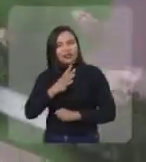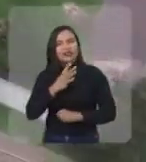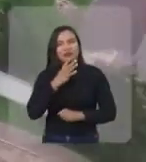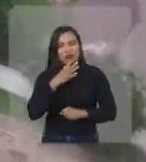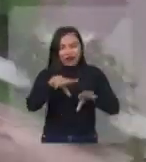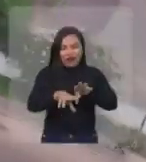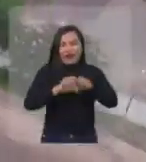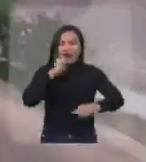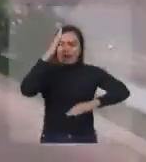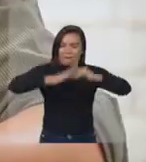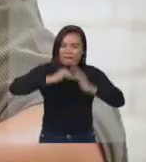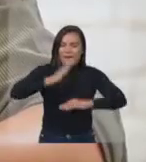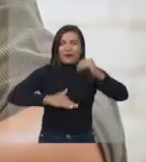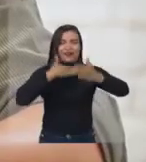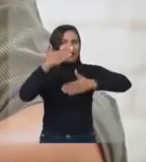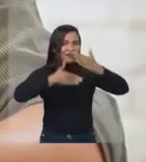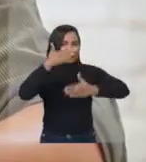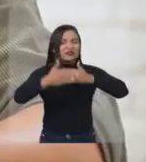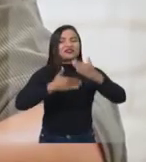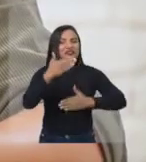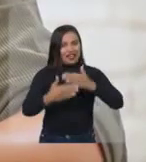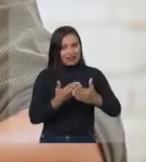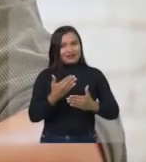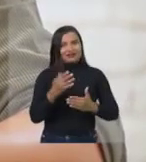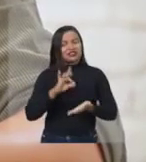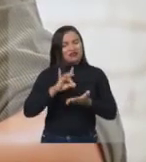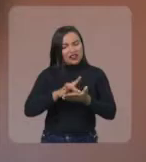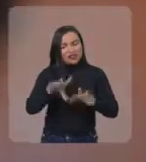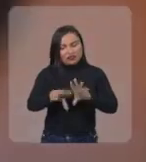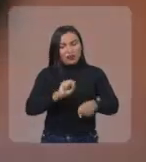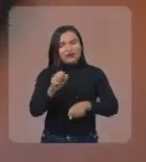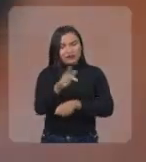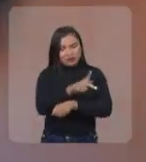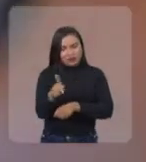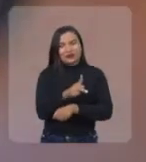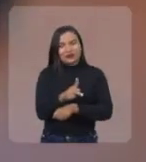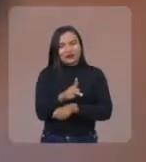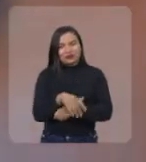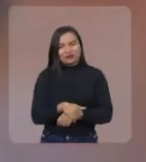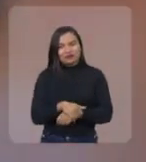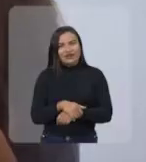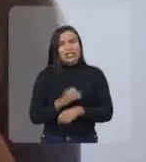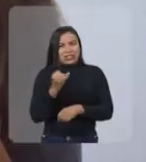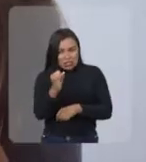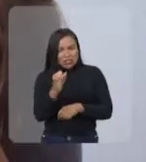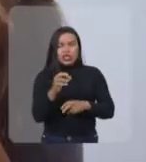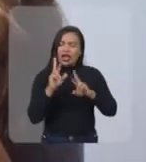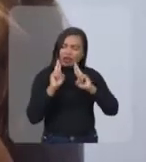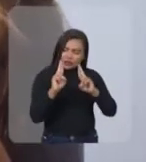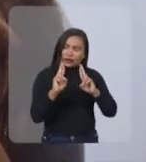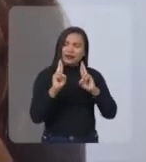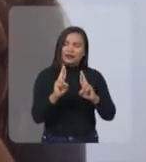do aperfeiçoamento profissional e, é claro, da formação de professores. Enquanto houver esperança,